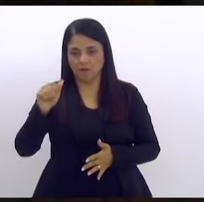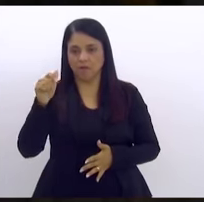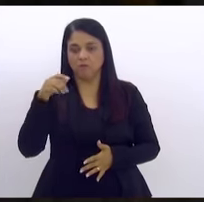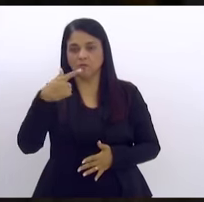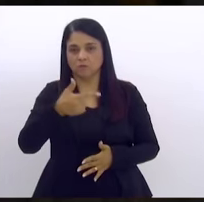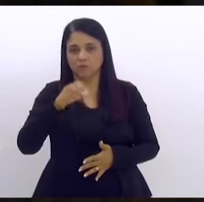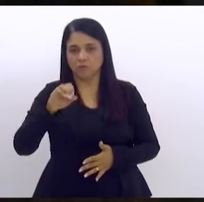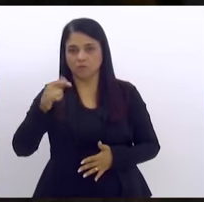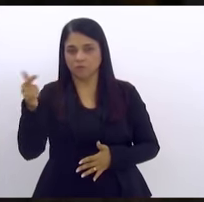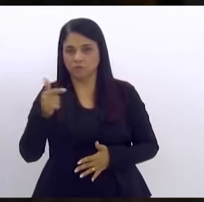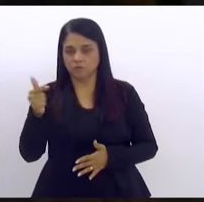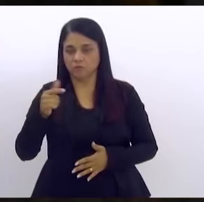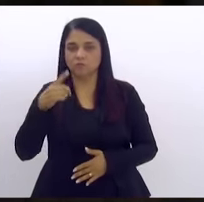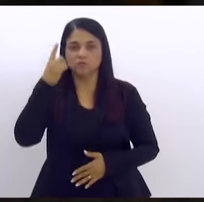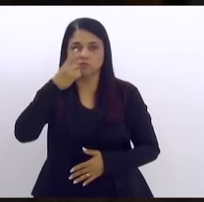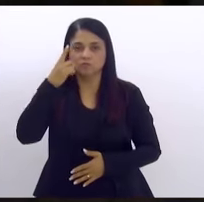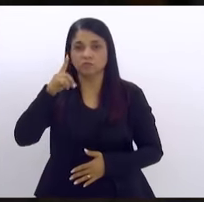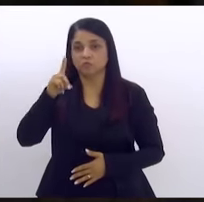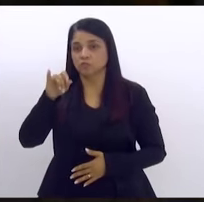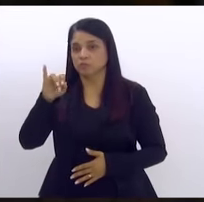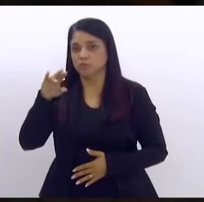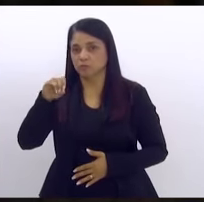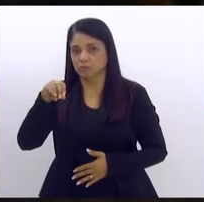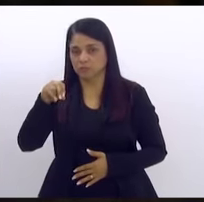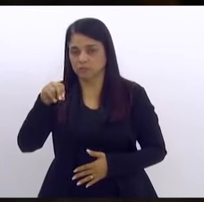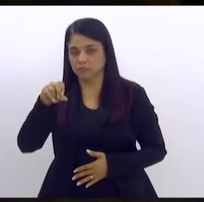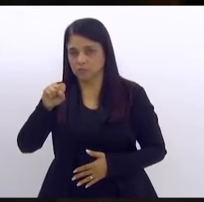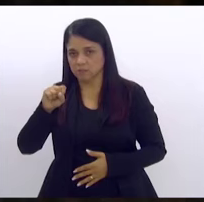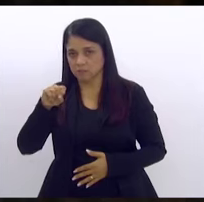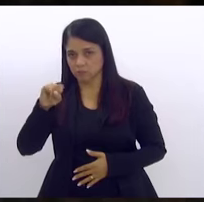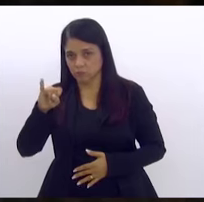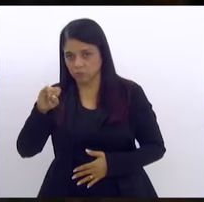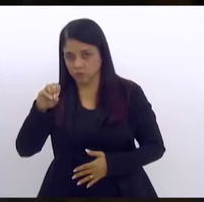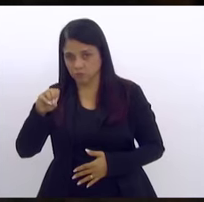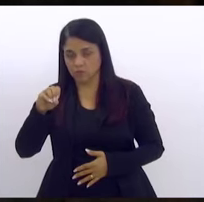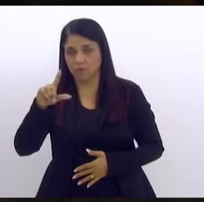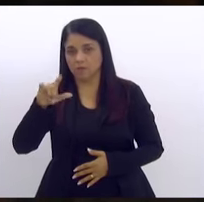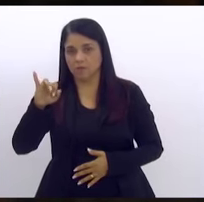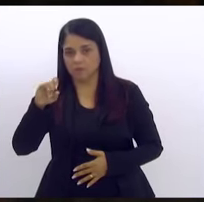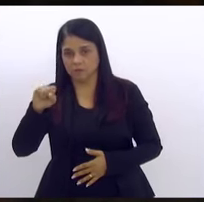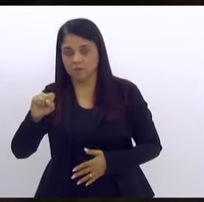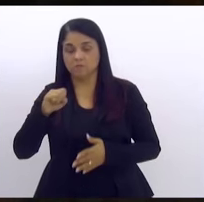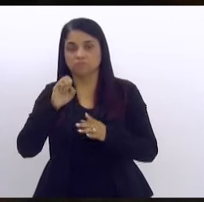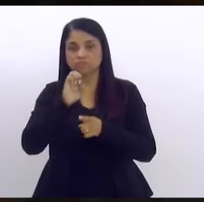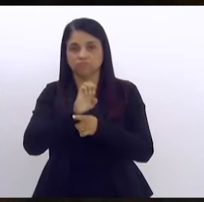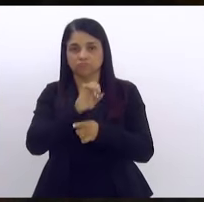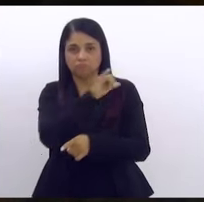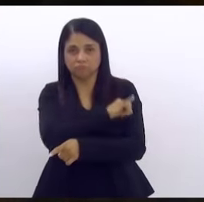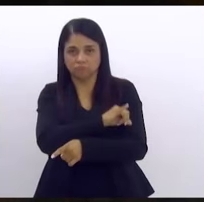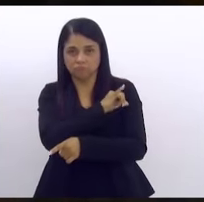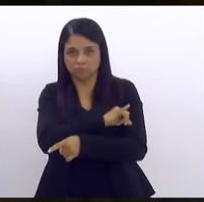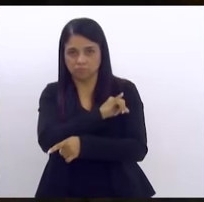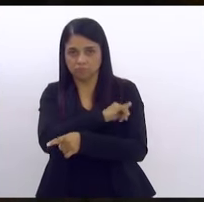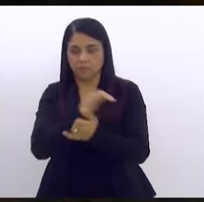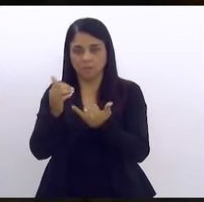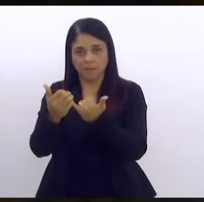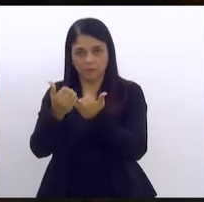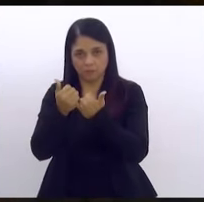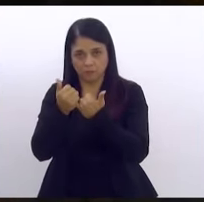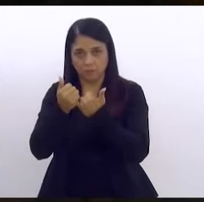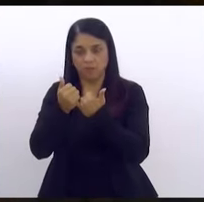5364/2022, de autoria do deputado Dionísio Lins, que considera, no âmbito do Estado do Rio de Janeiro, como